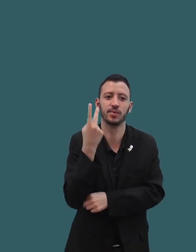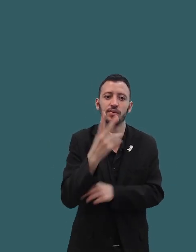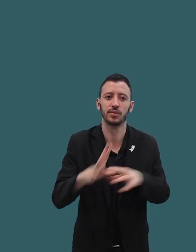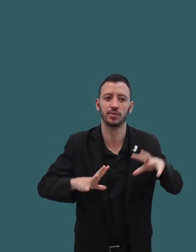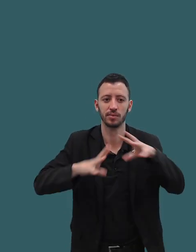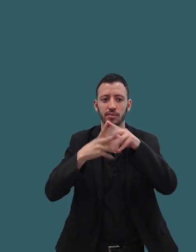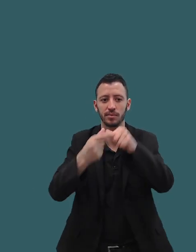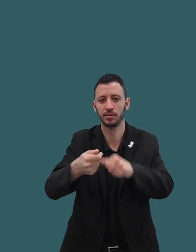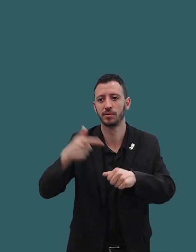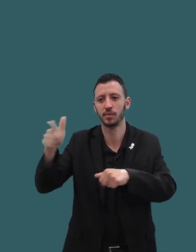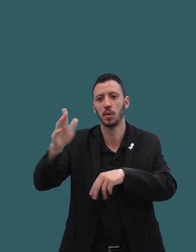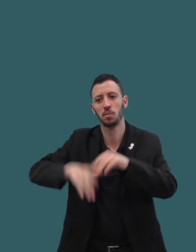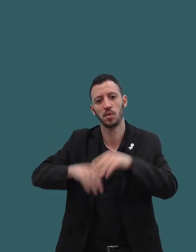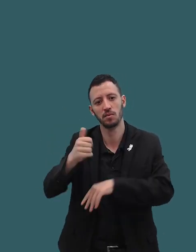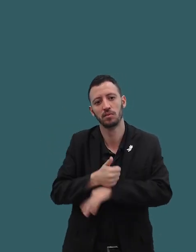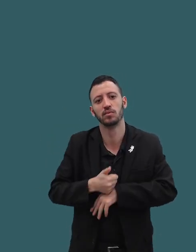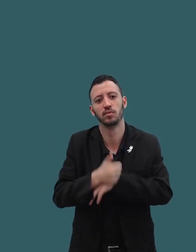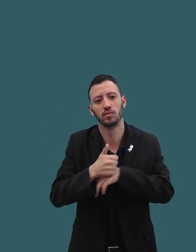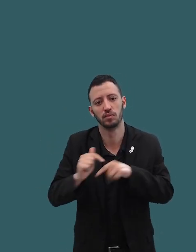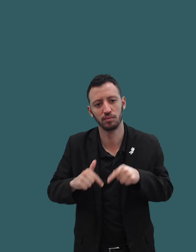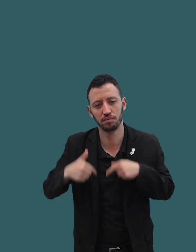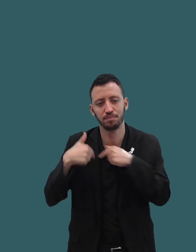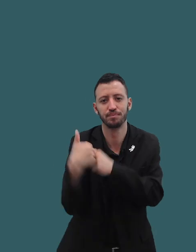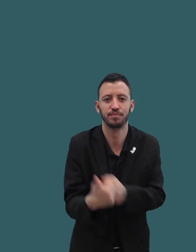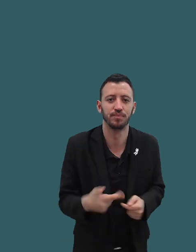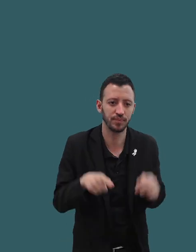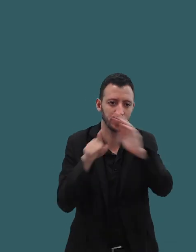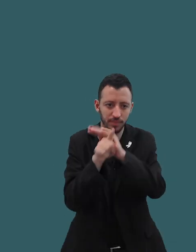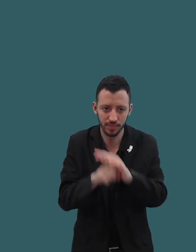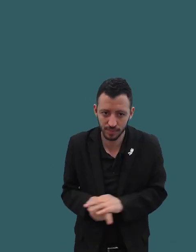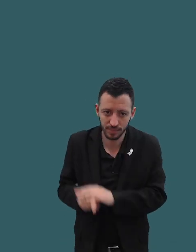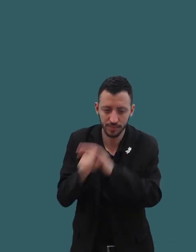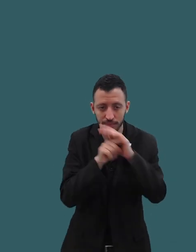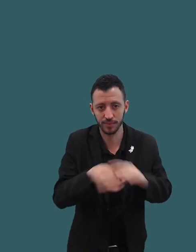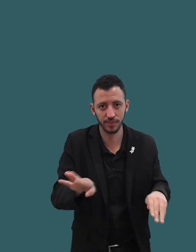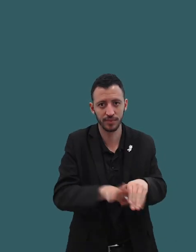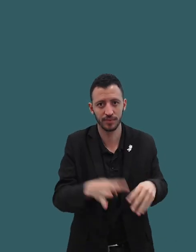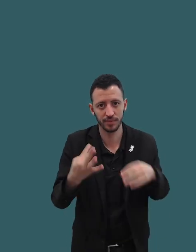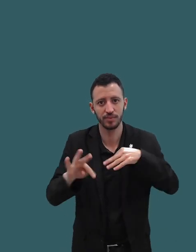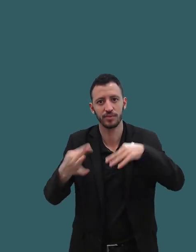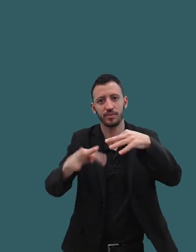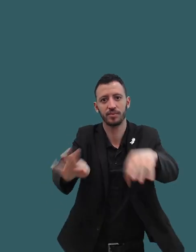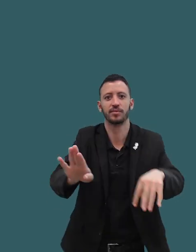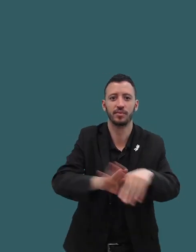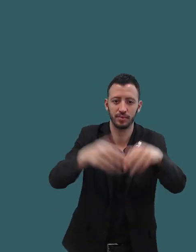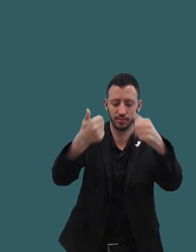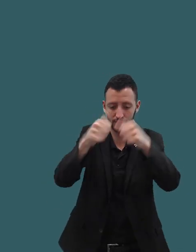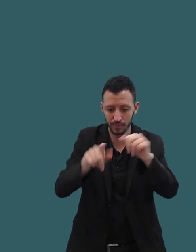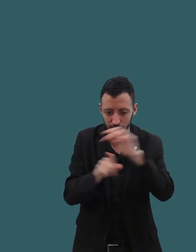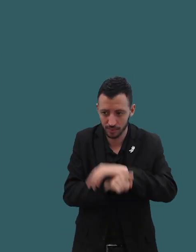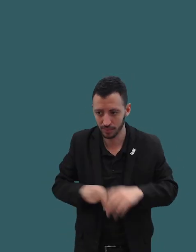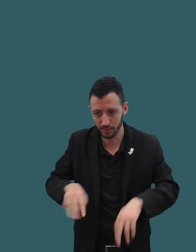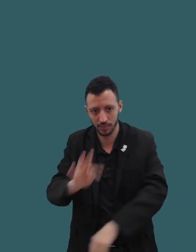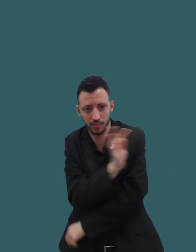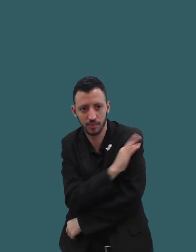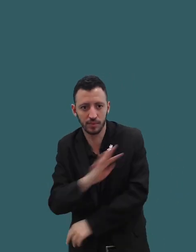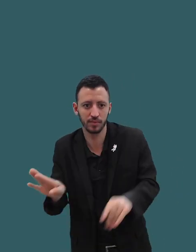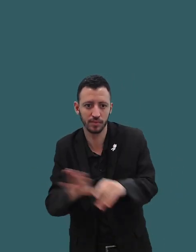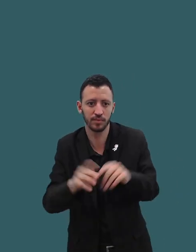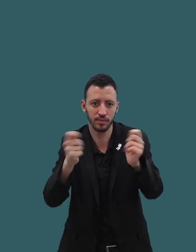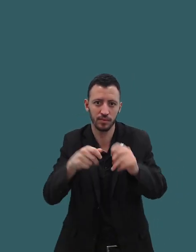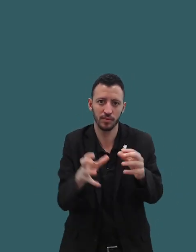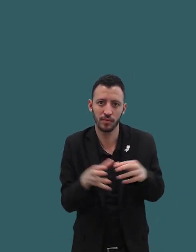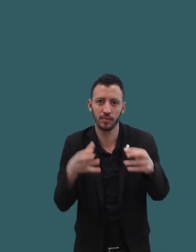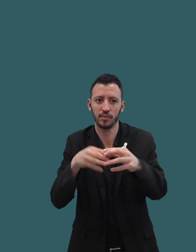de todas as carreiras, né? E o pesquisador, mas o tecnologista, o analista, o técnico, e ainda